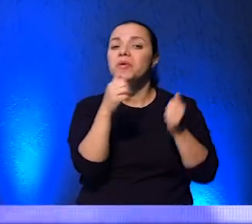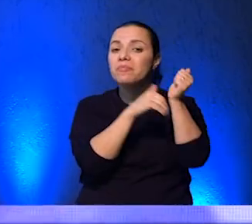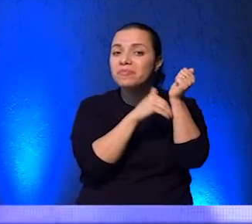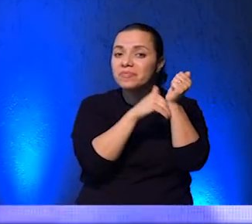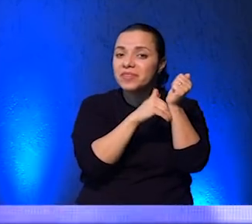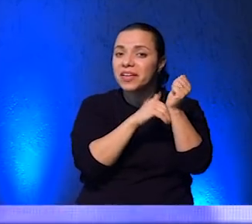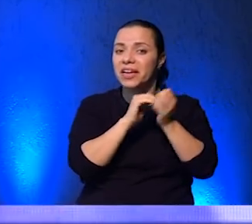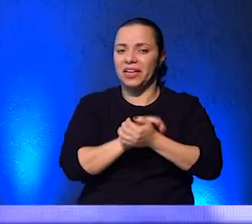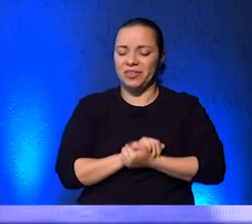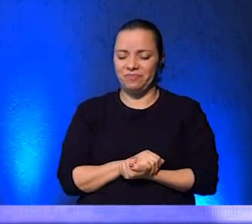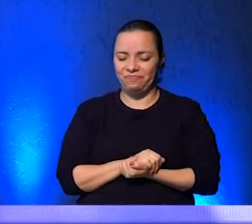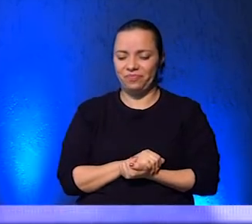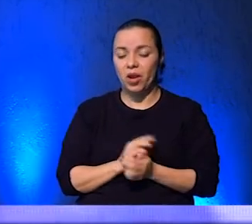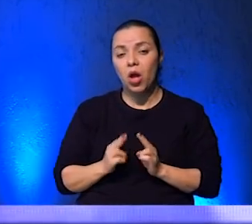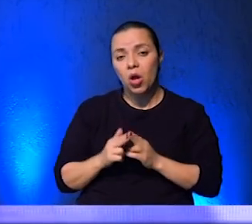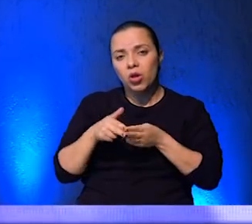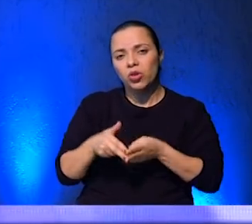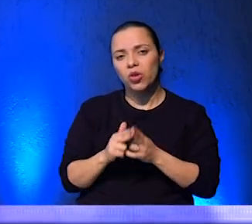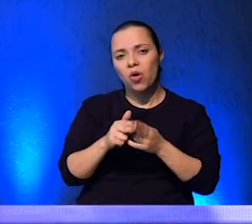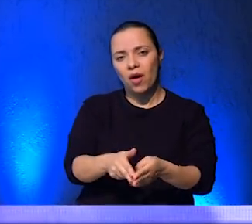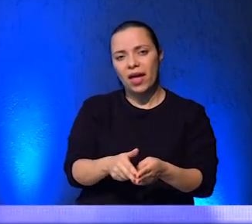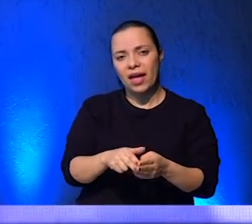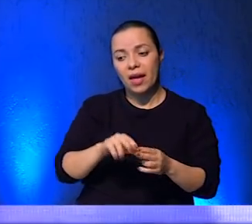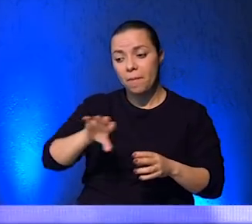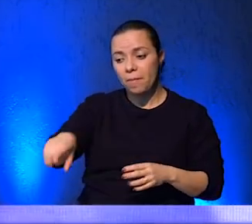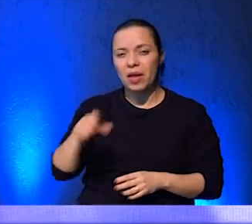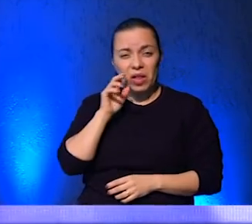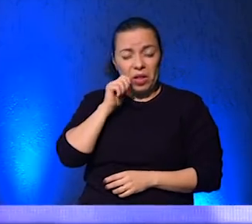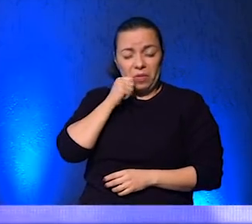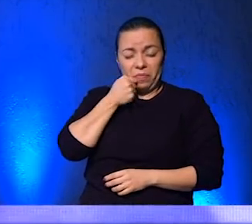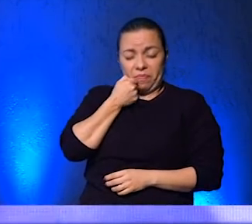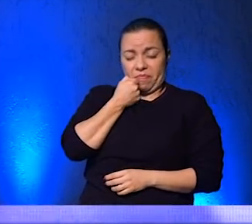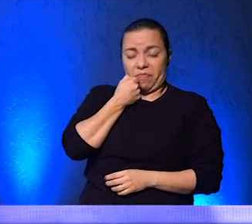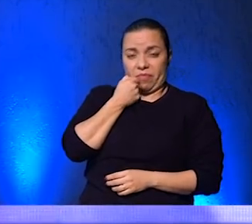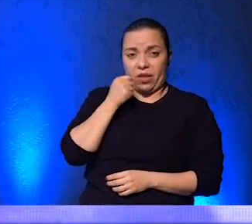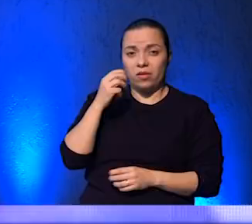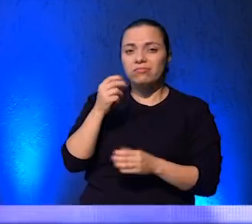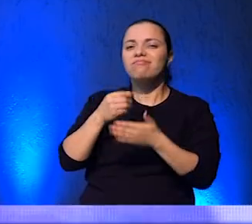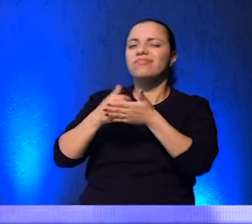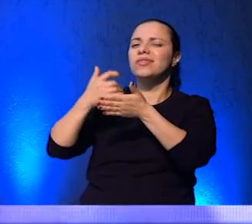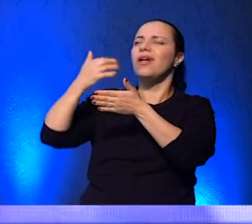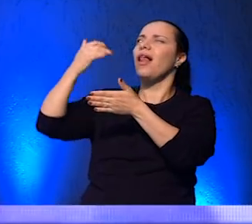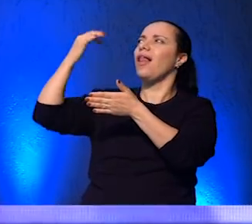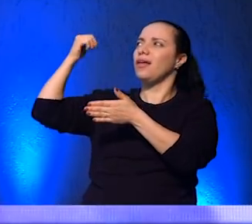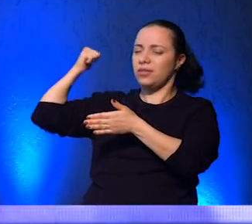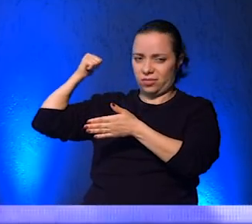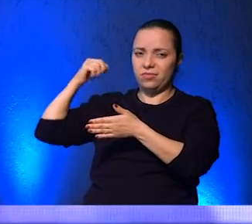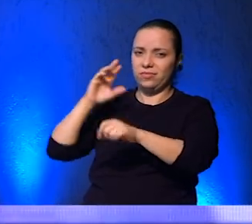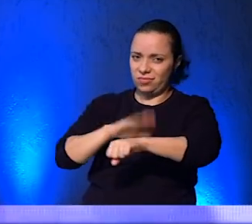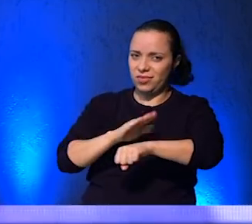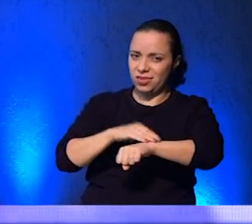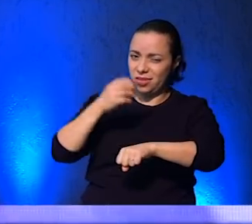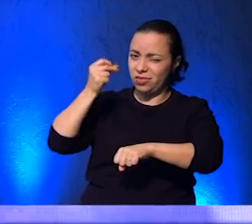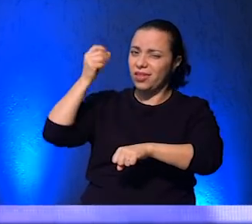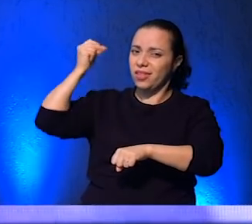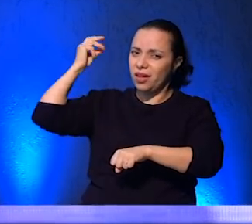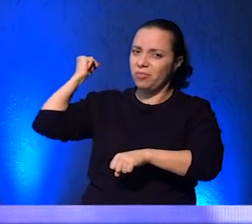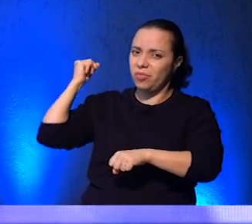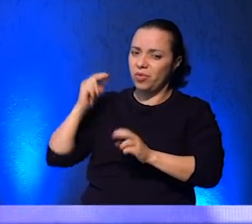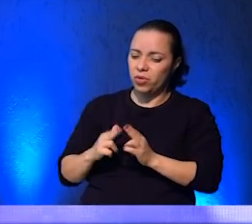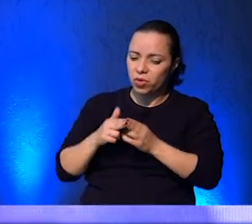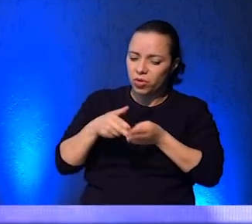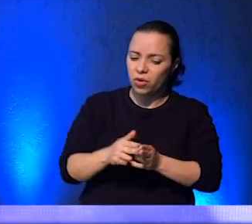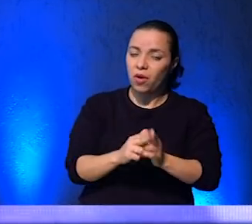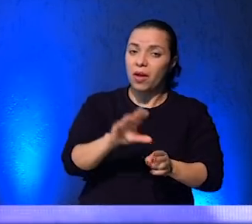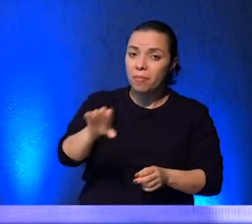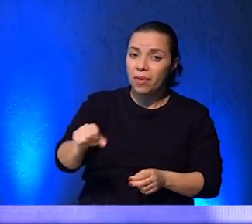da sua época e ele faz em nada porque a bíblia diz ele achou graça diante do senhor sabe o que eu quero dizer para você